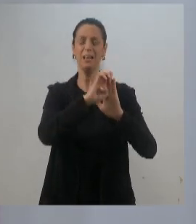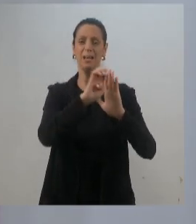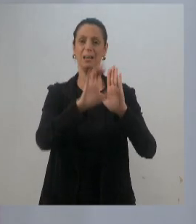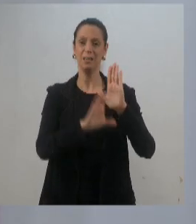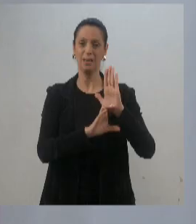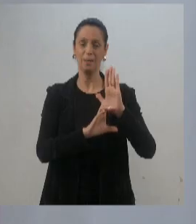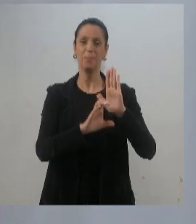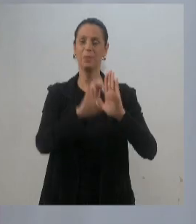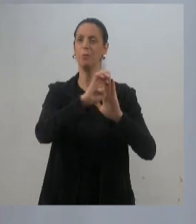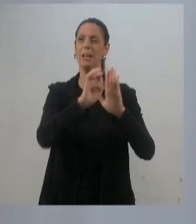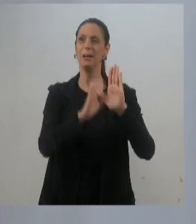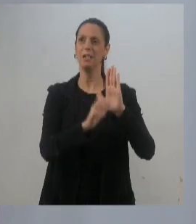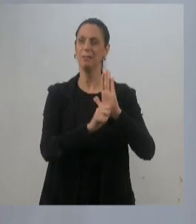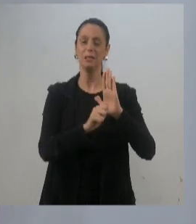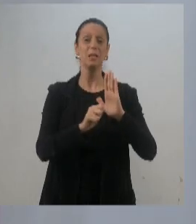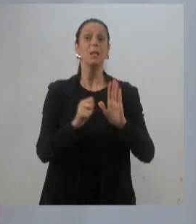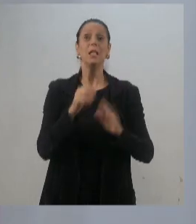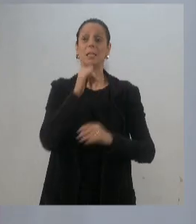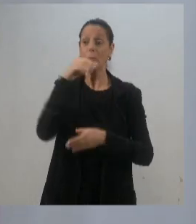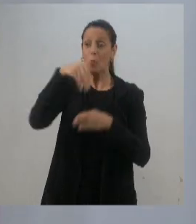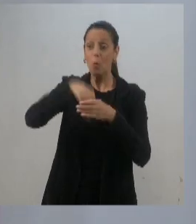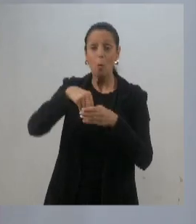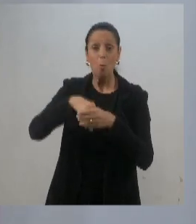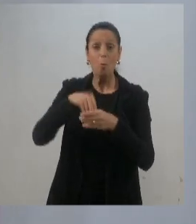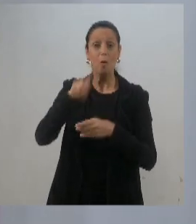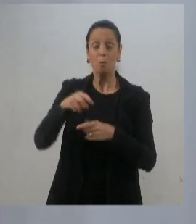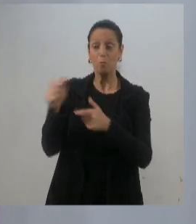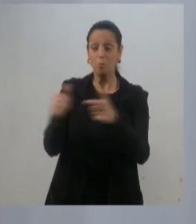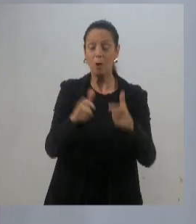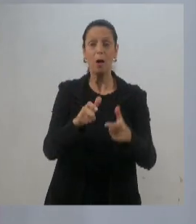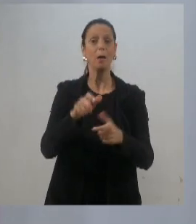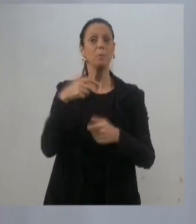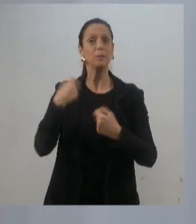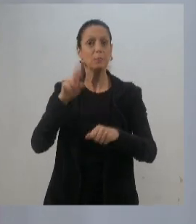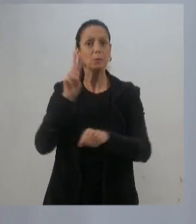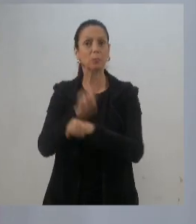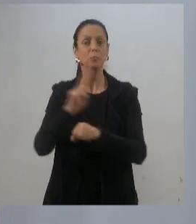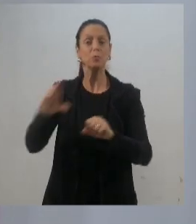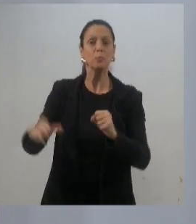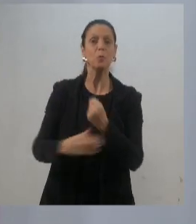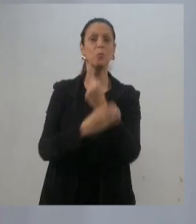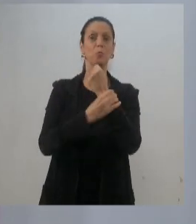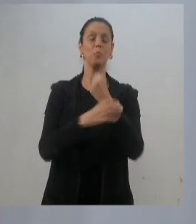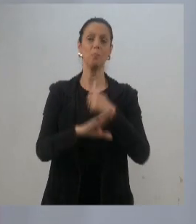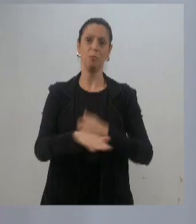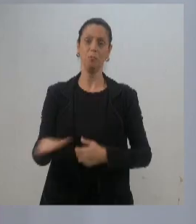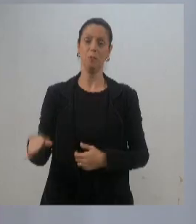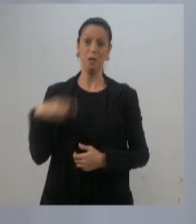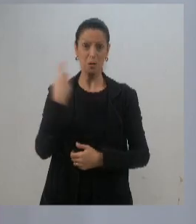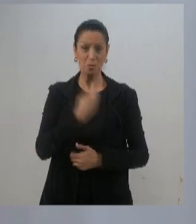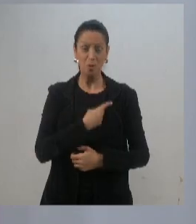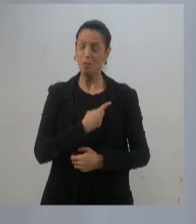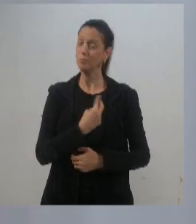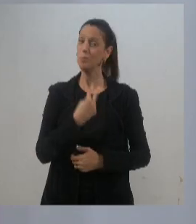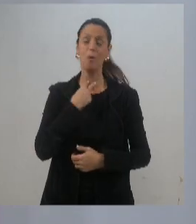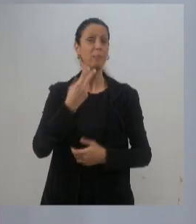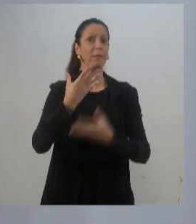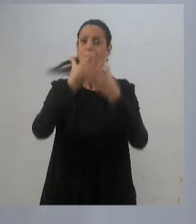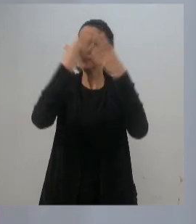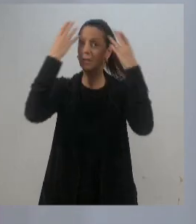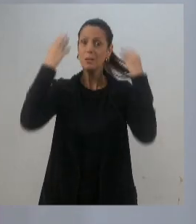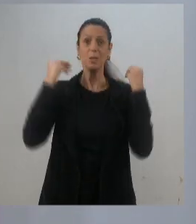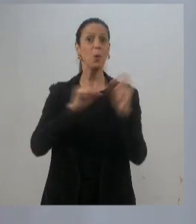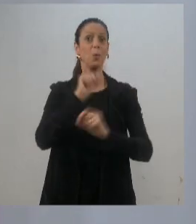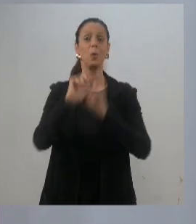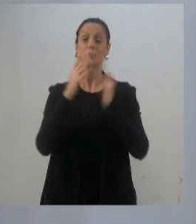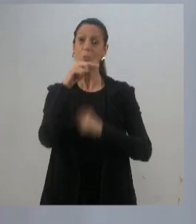de um lugar que deveria ser o porto seguro das nossas crianças. Nós não podemos esquecer jamais da dor que a gente sentiu